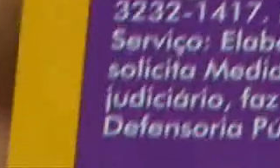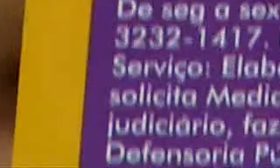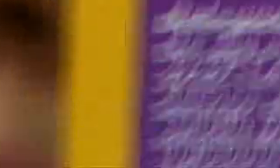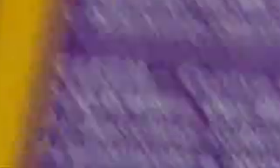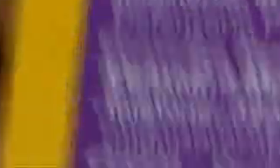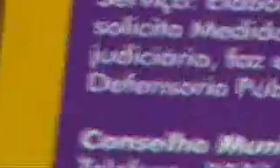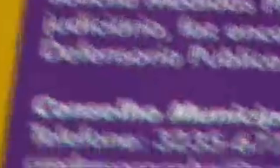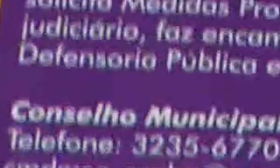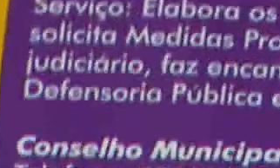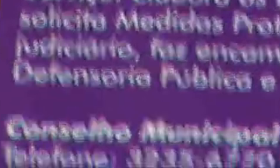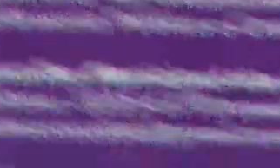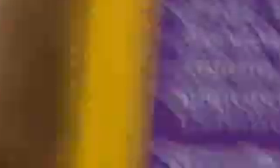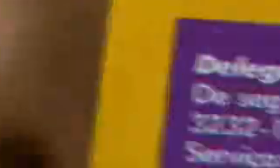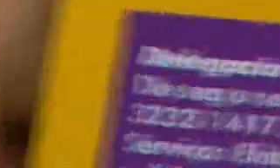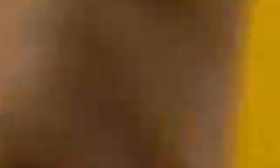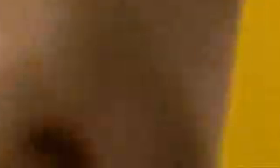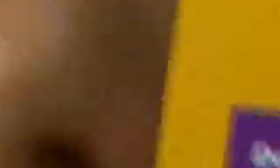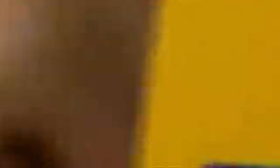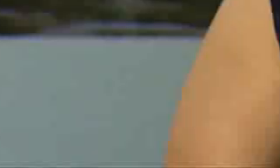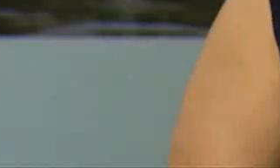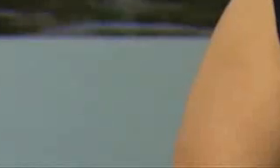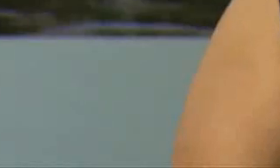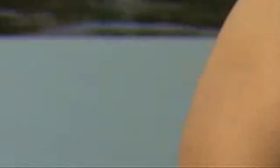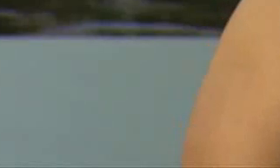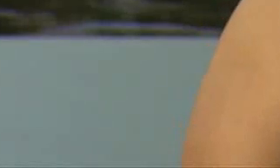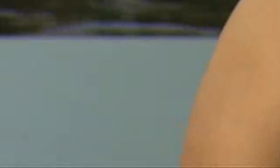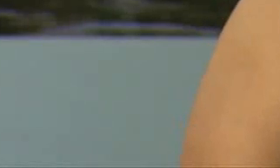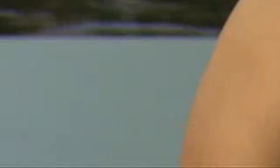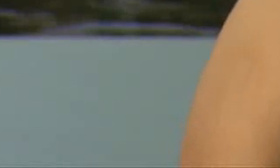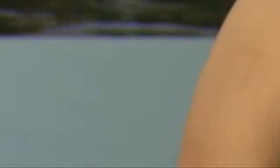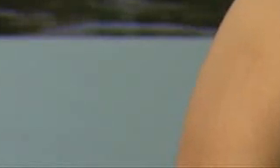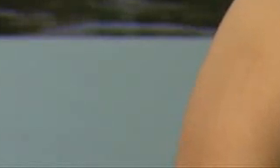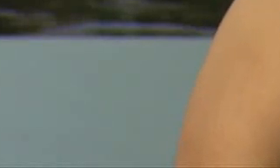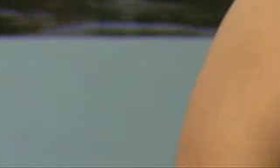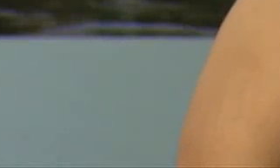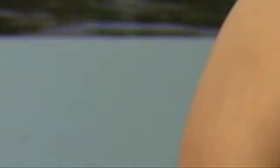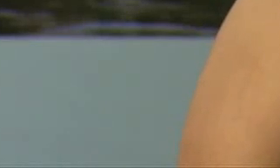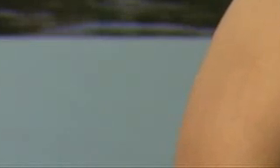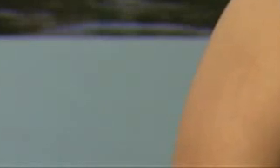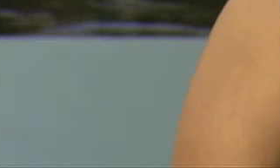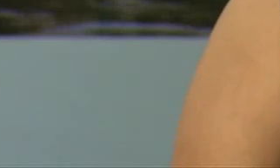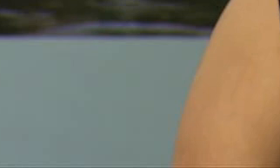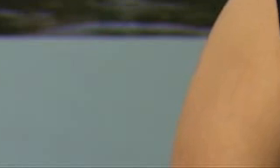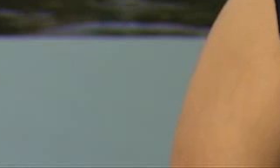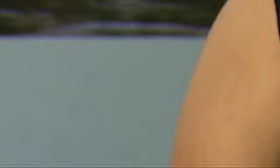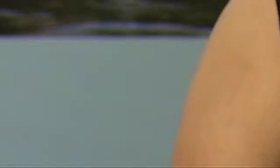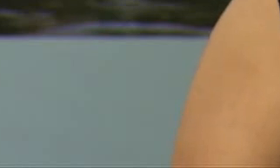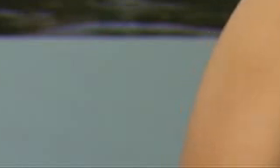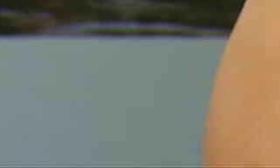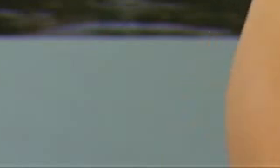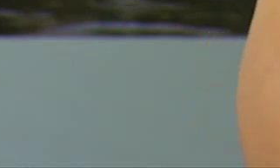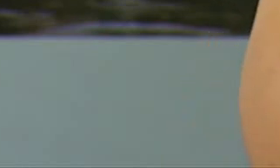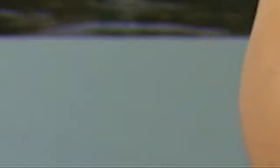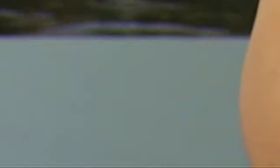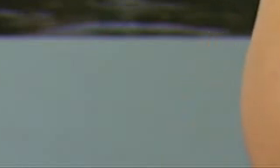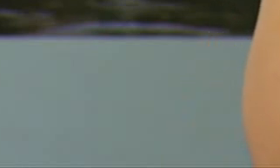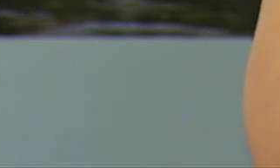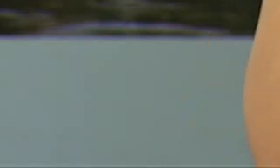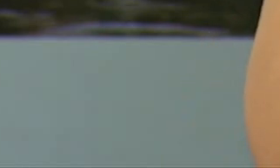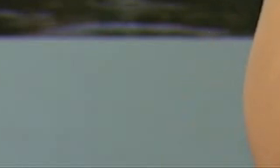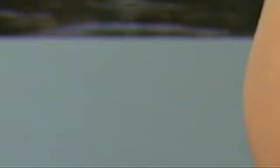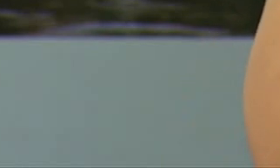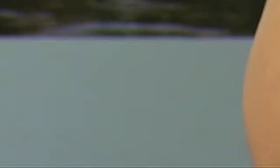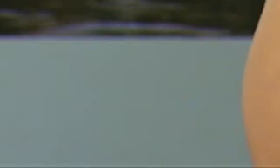dias, talvez ainda não sem a violência, porque a violência é estrutural, e para a gente vencer a violência, a gente precisa